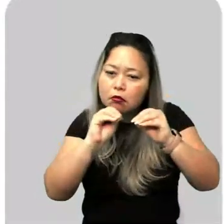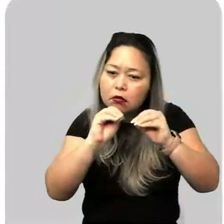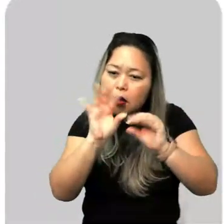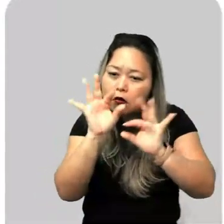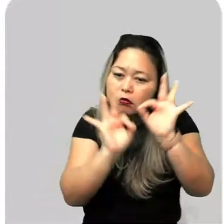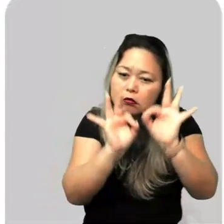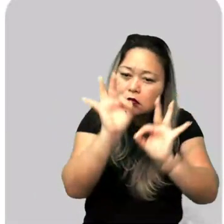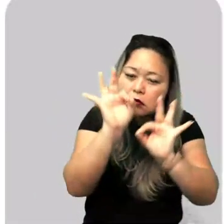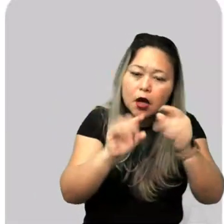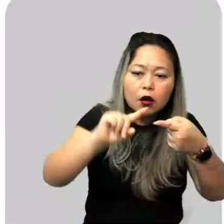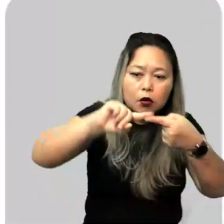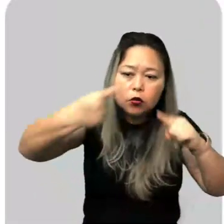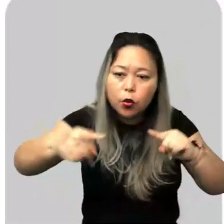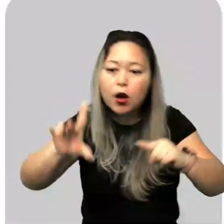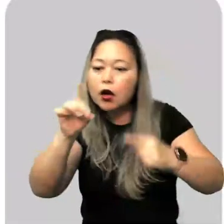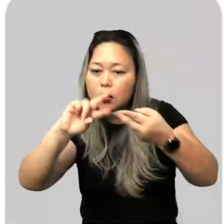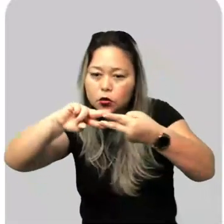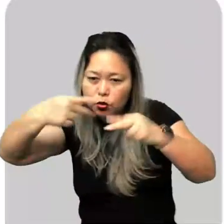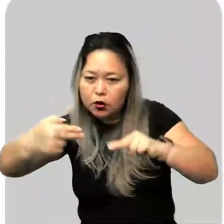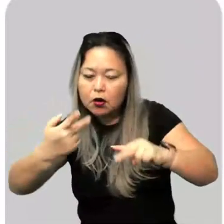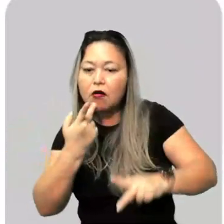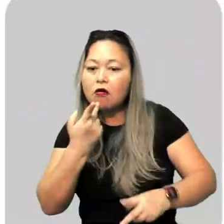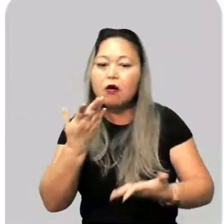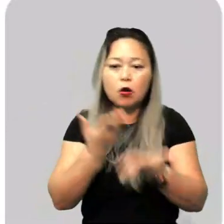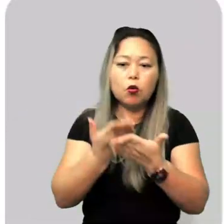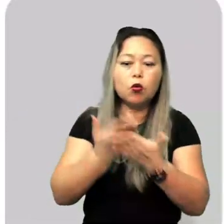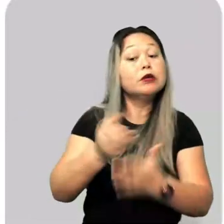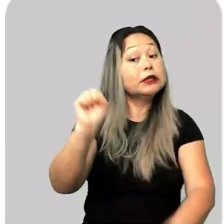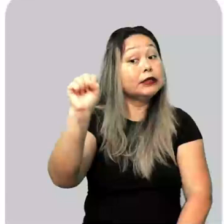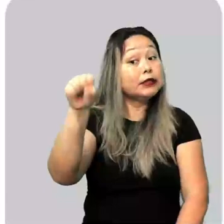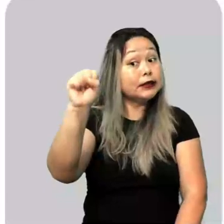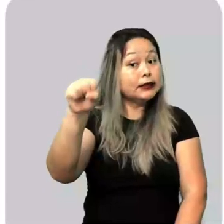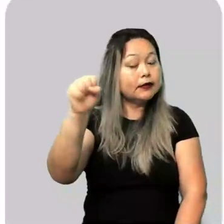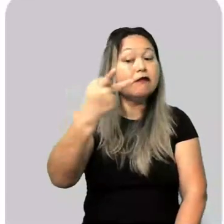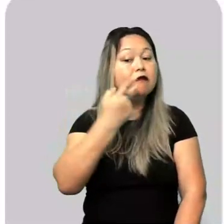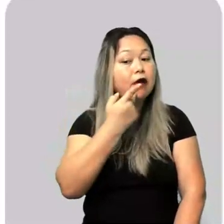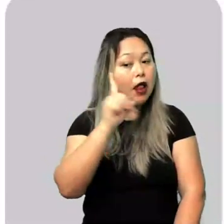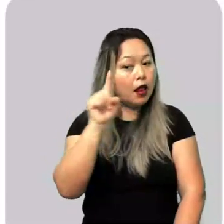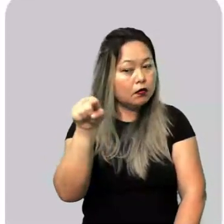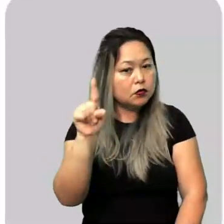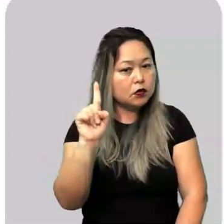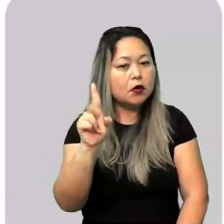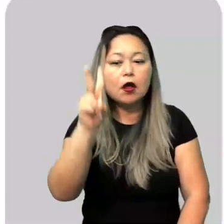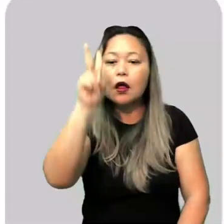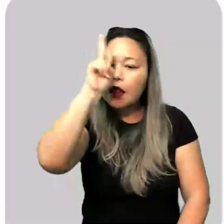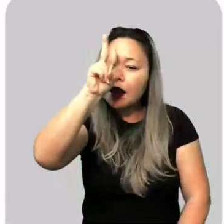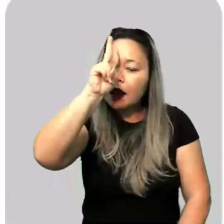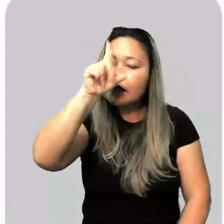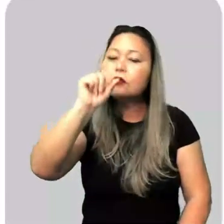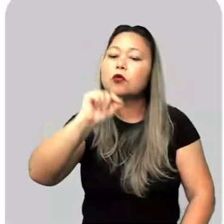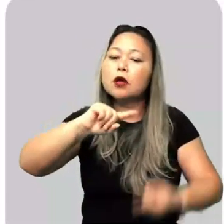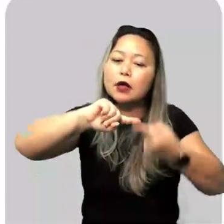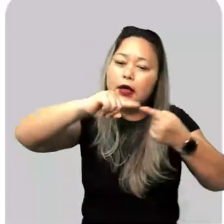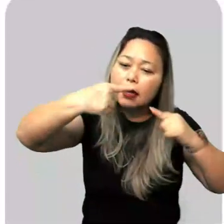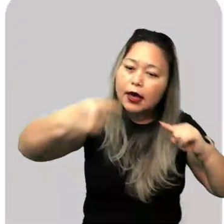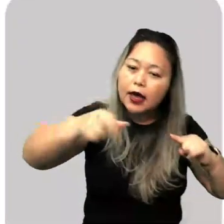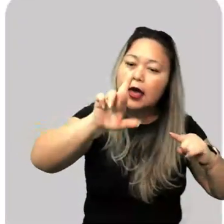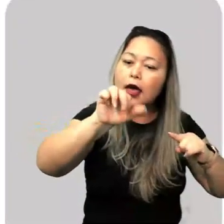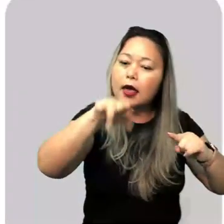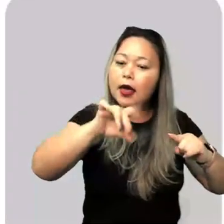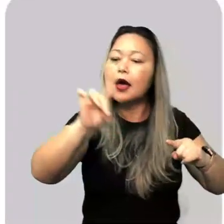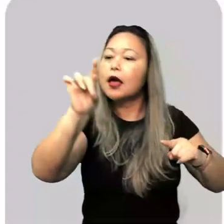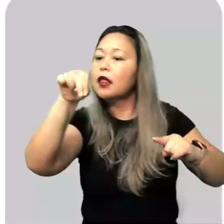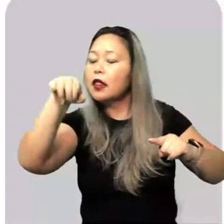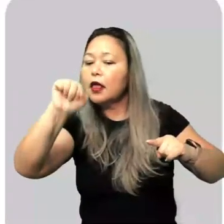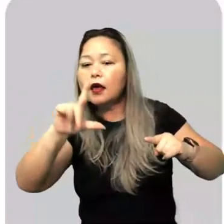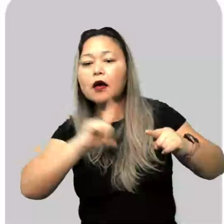da formação do RNA e DNA? A gente falou disso na aula? Sim, né, galera? Falamos. Lembram lá que a gente falou do RNA e do